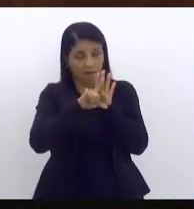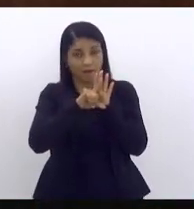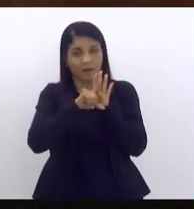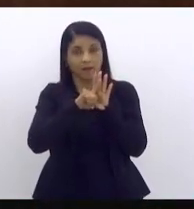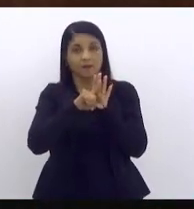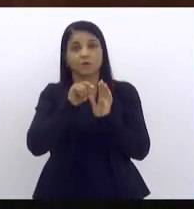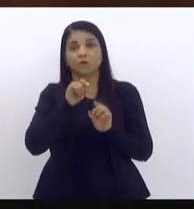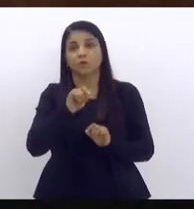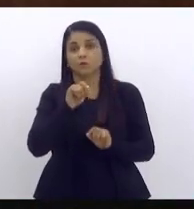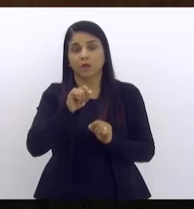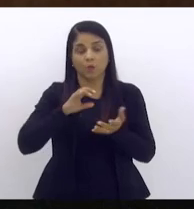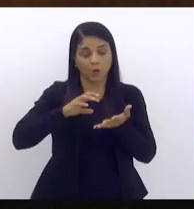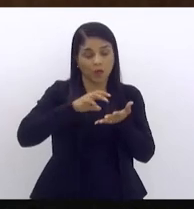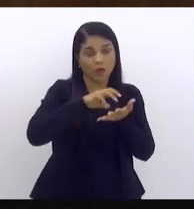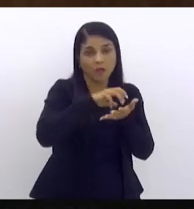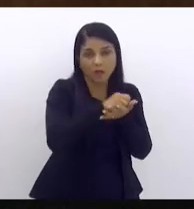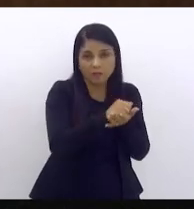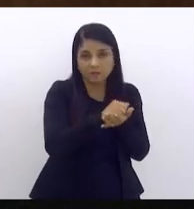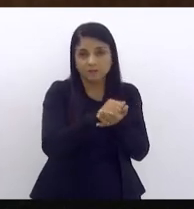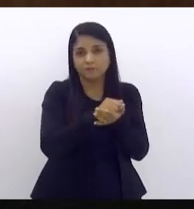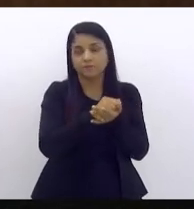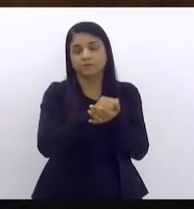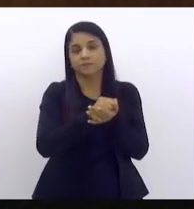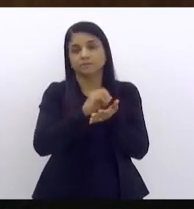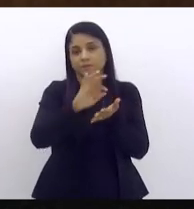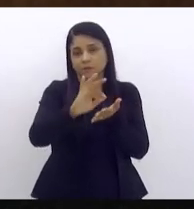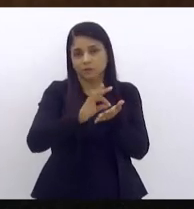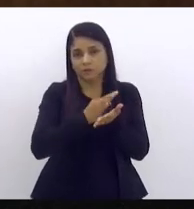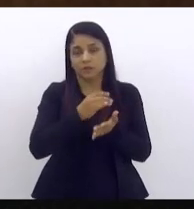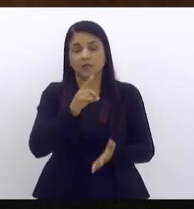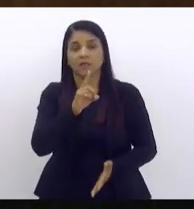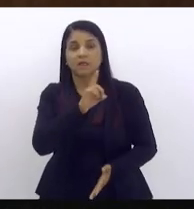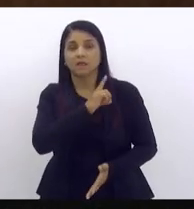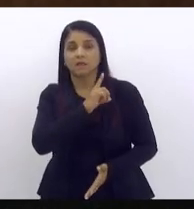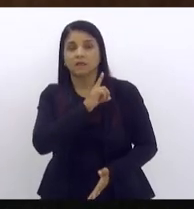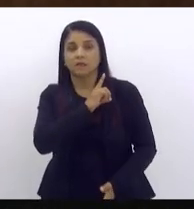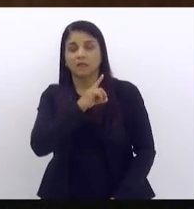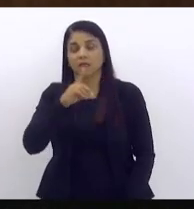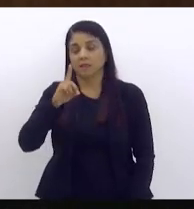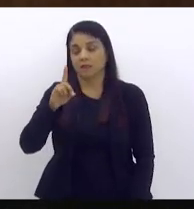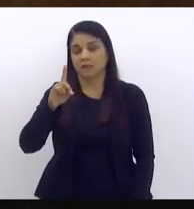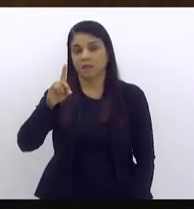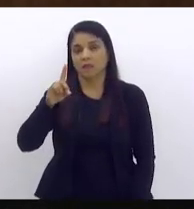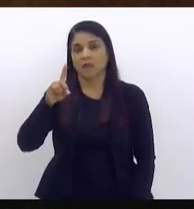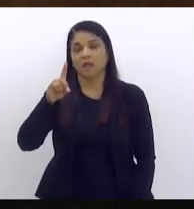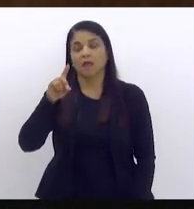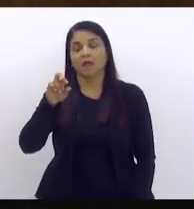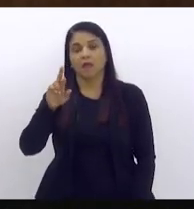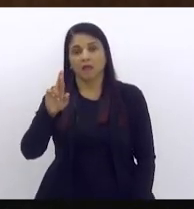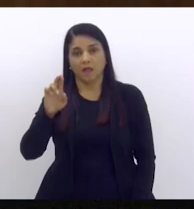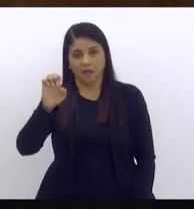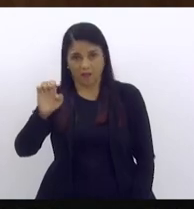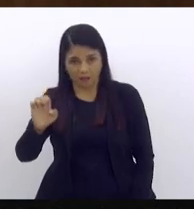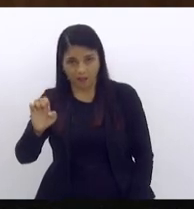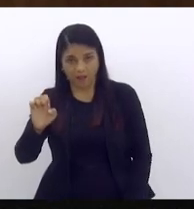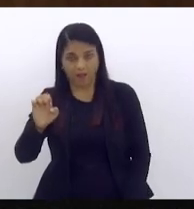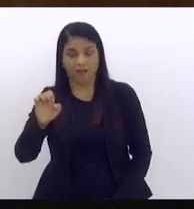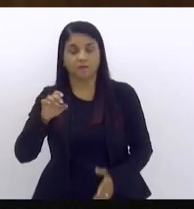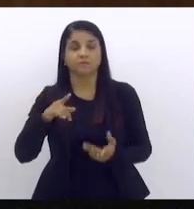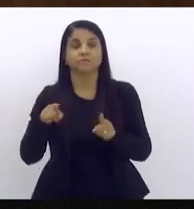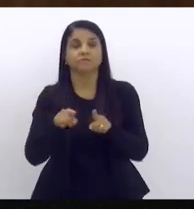o cadastro feito pela DRF, Delegacia de Roubos e Furtos, desse ferro